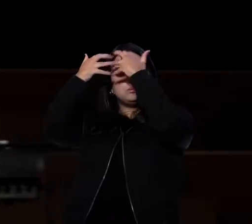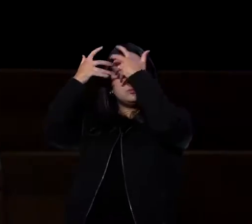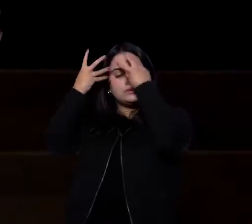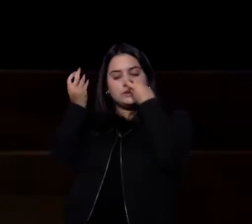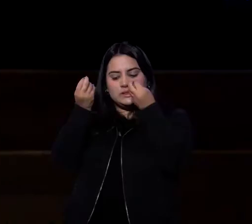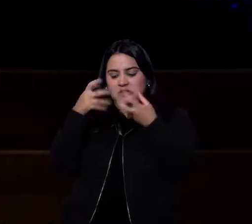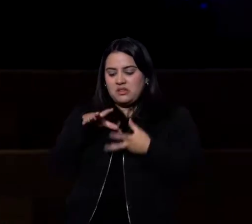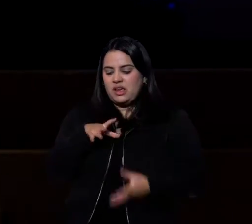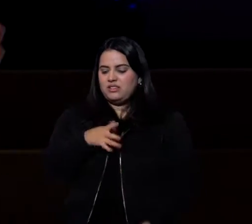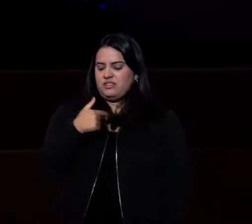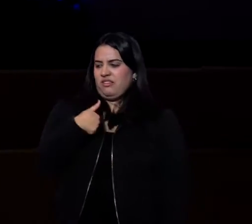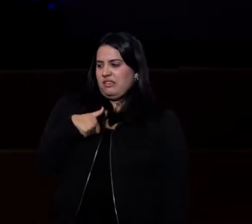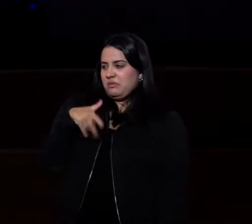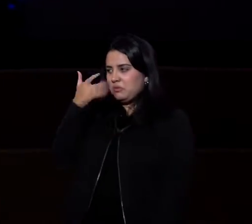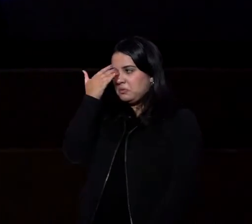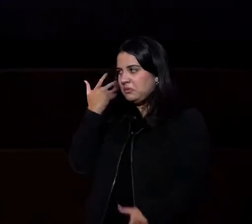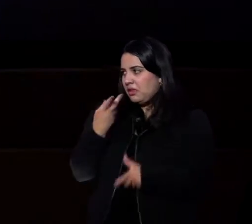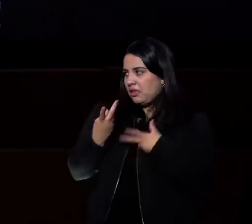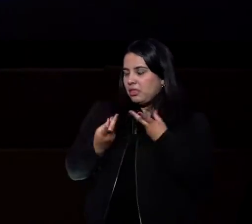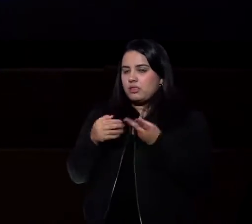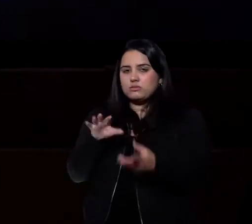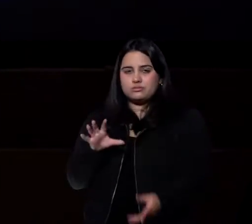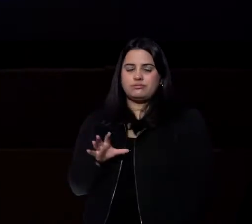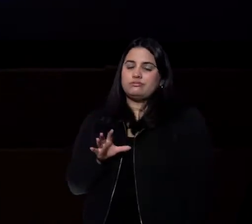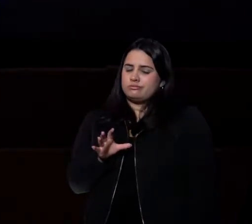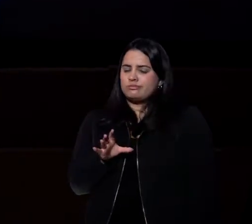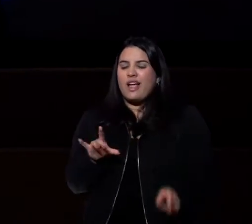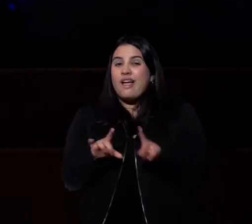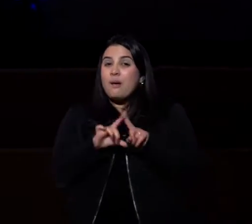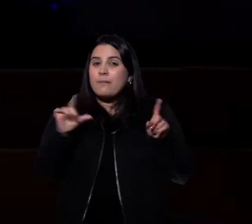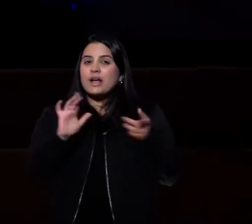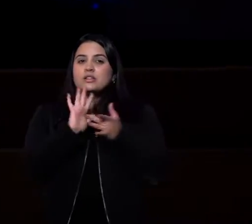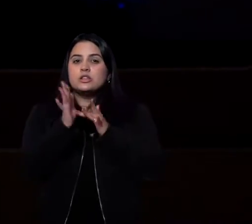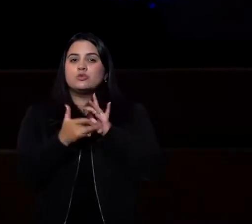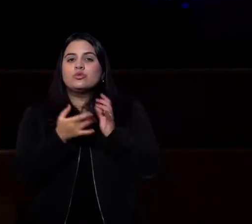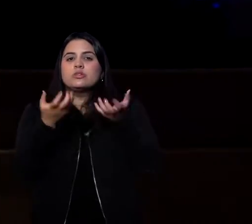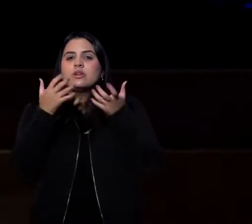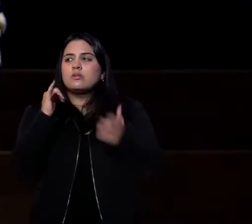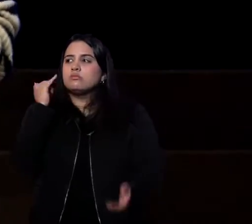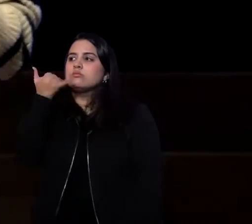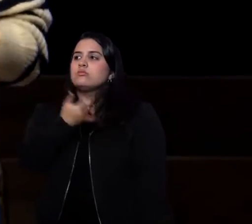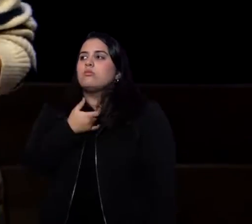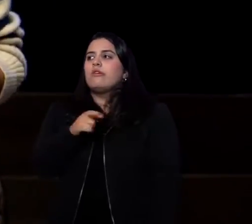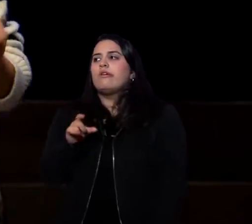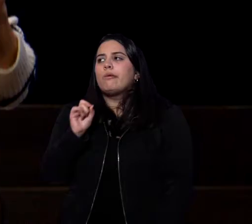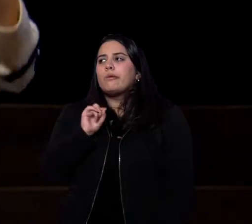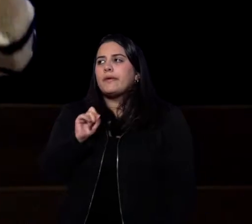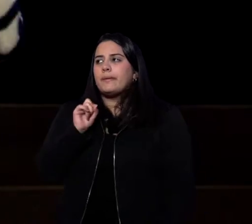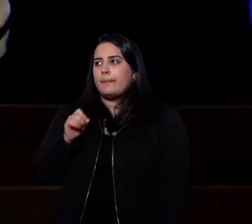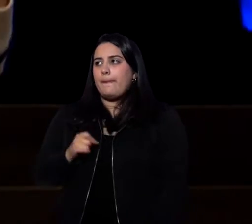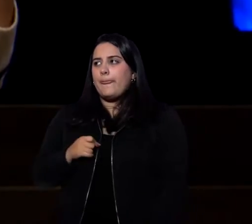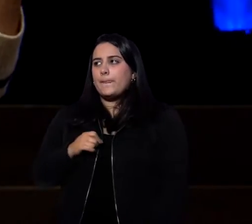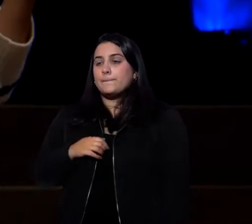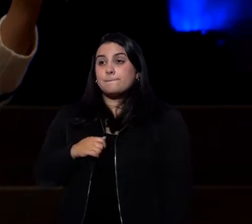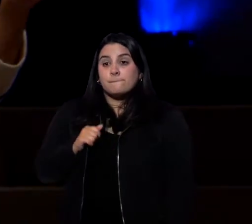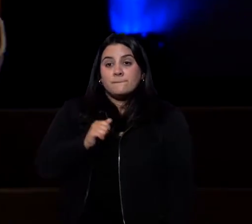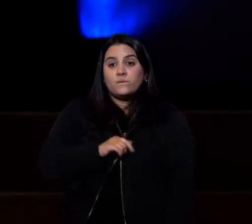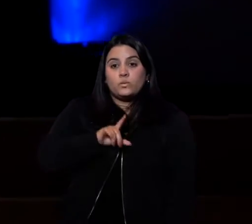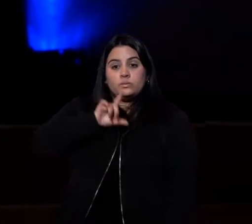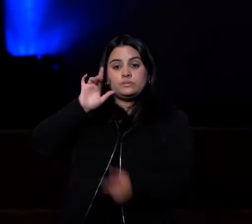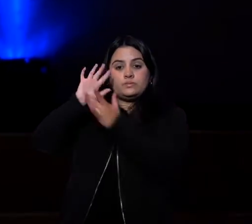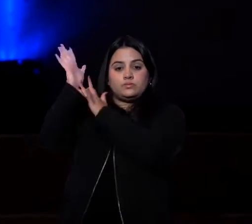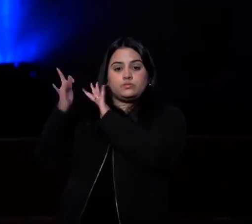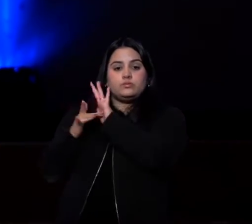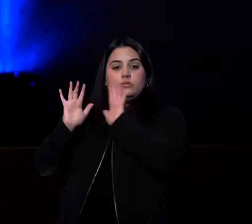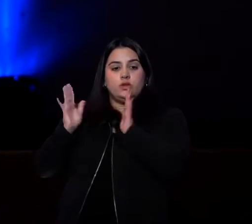de vítima, assim, e tudo mais, mas Jesus estava querendo dizer pra gente, semana passada, que Ele tinha nos libertado,